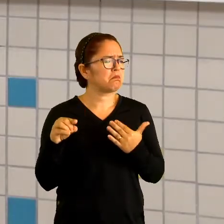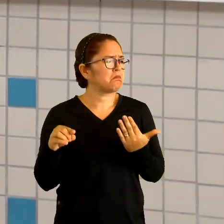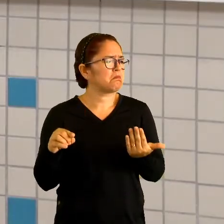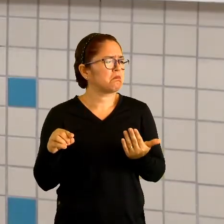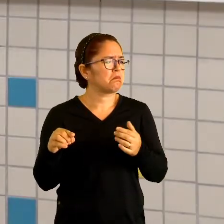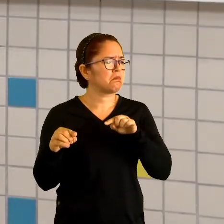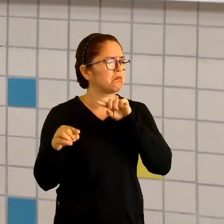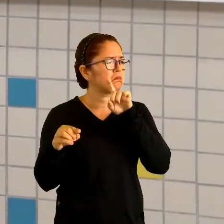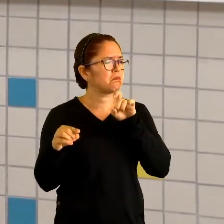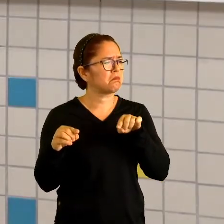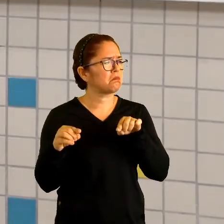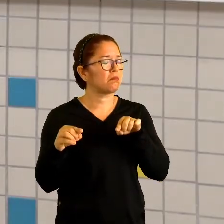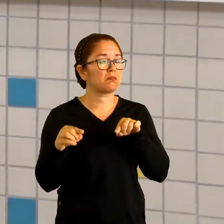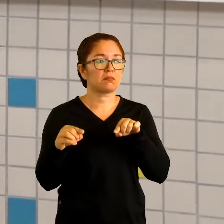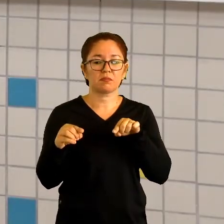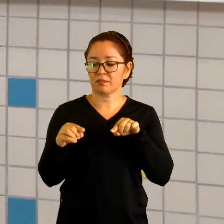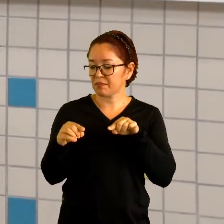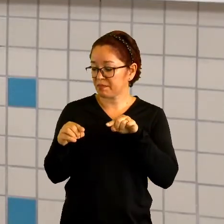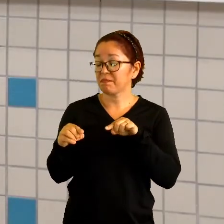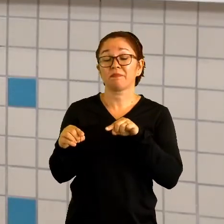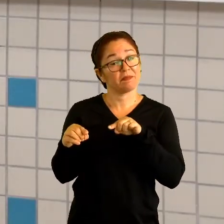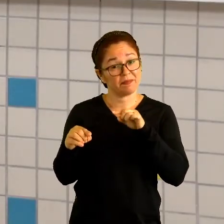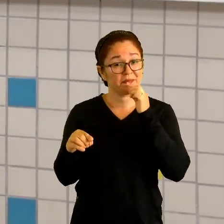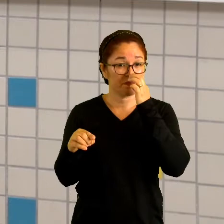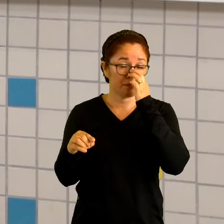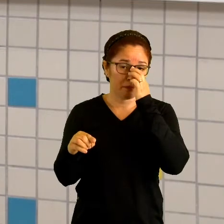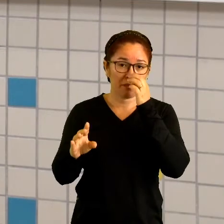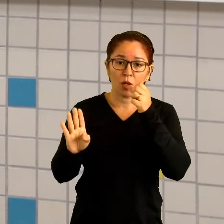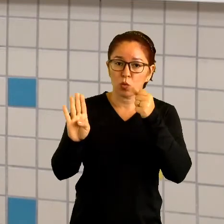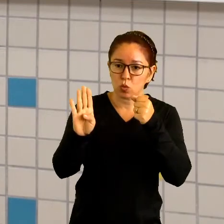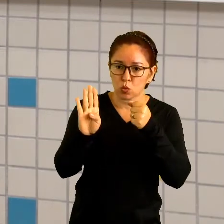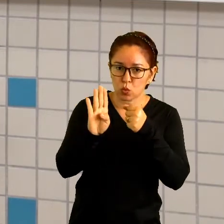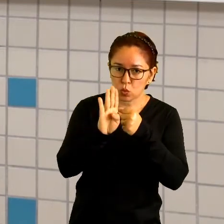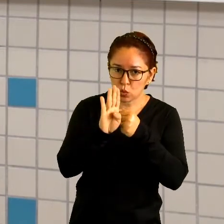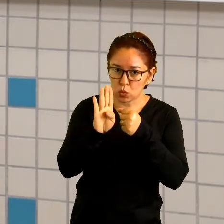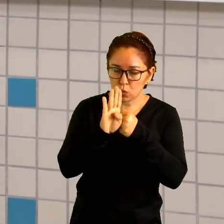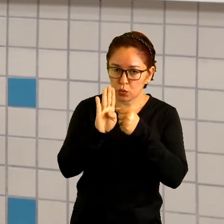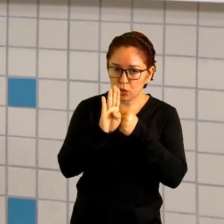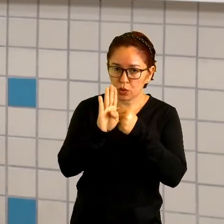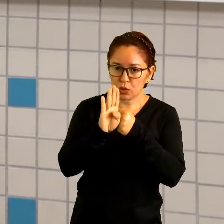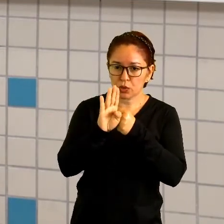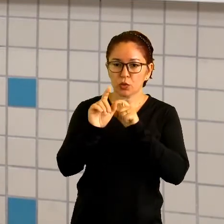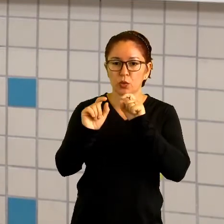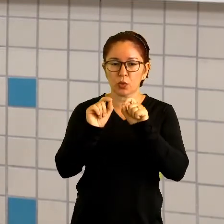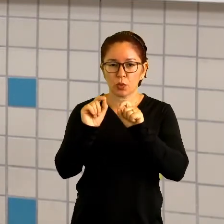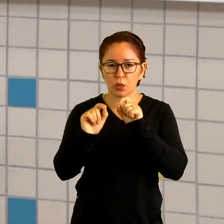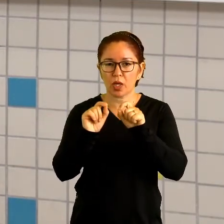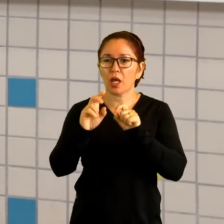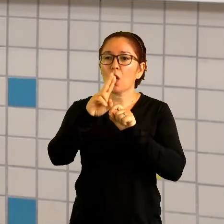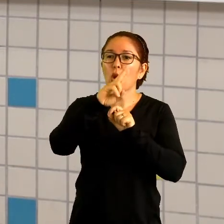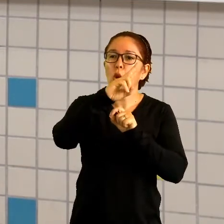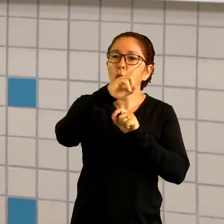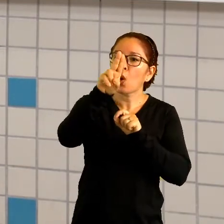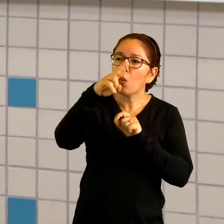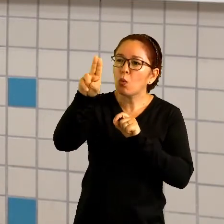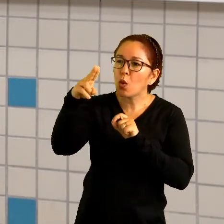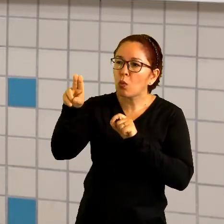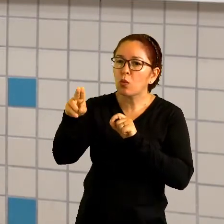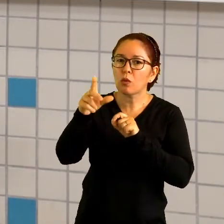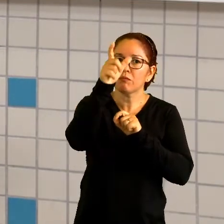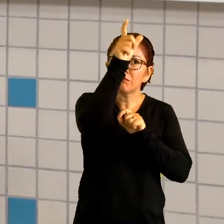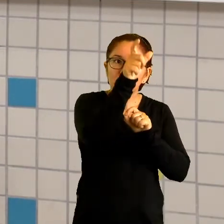Sim, Fava, nós vimos que substantivo é a palavra que dá nome a tudo. Tudo que tem nome é um